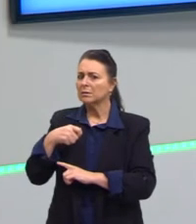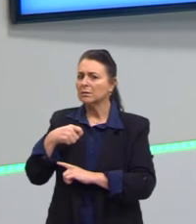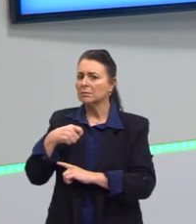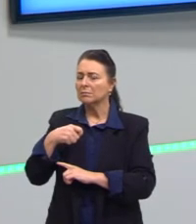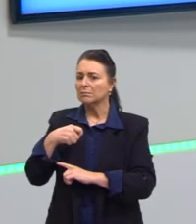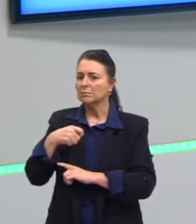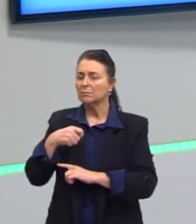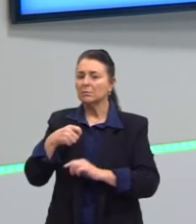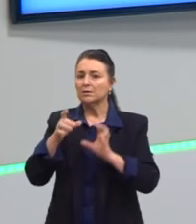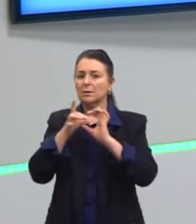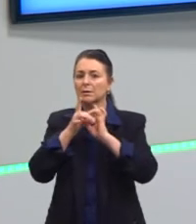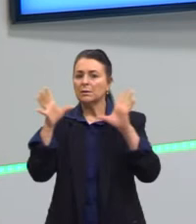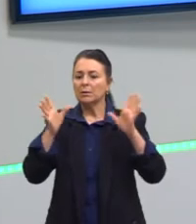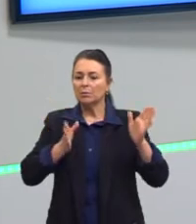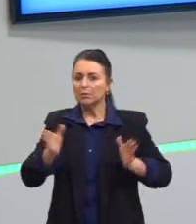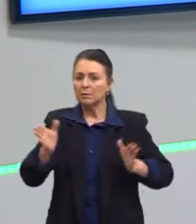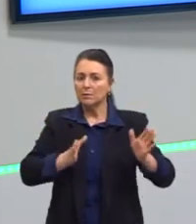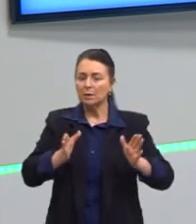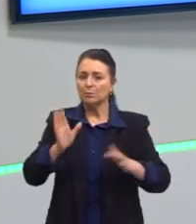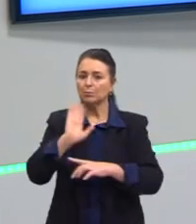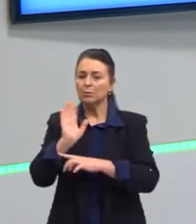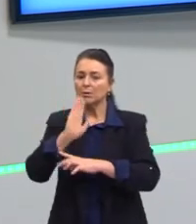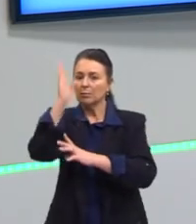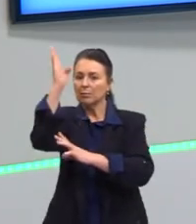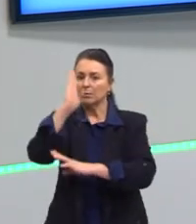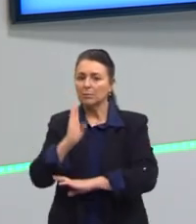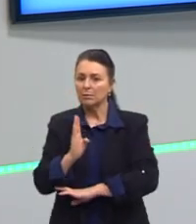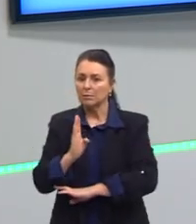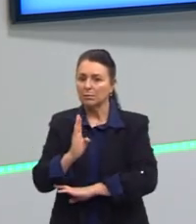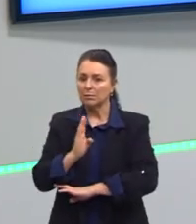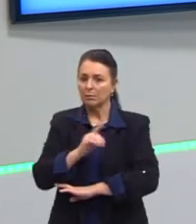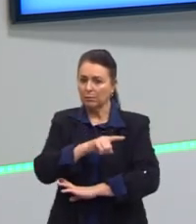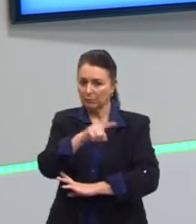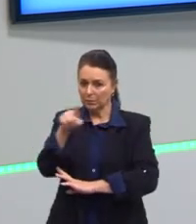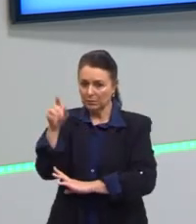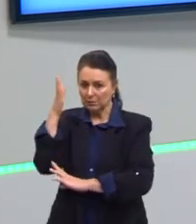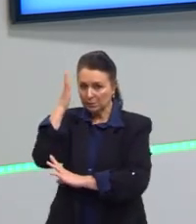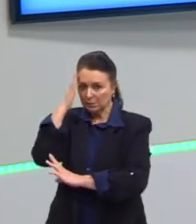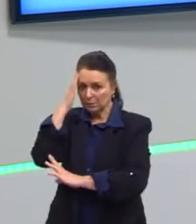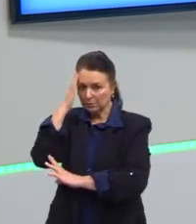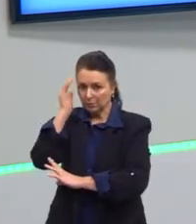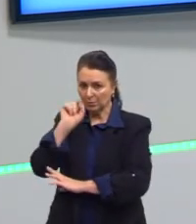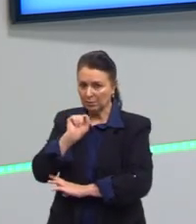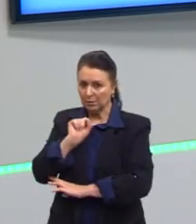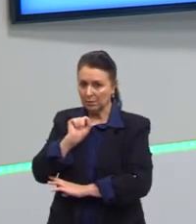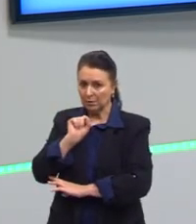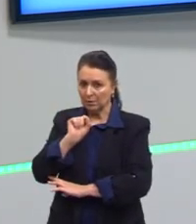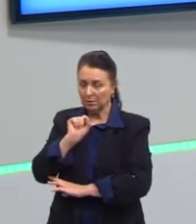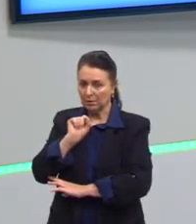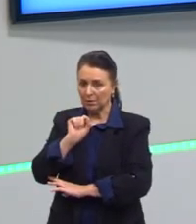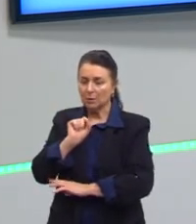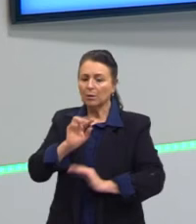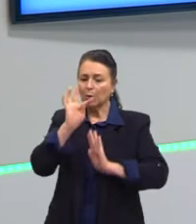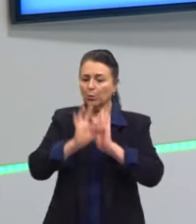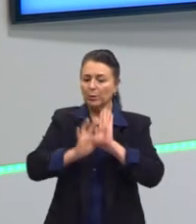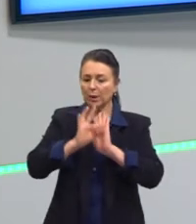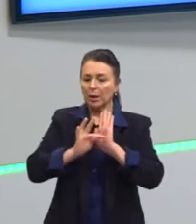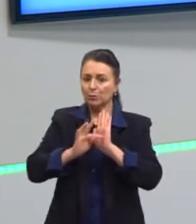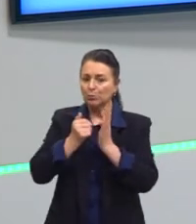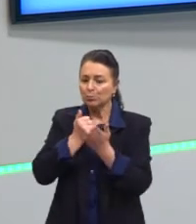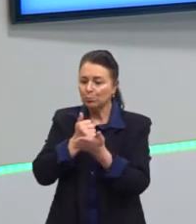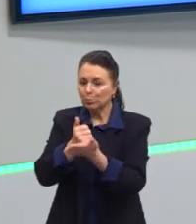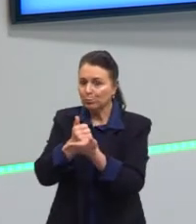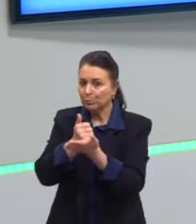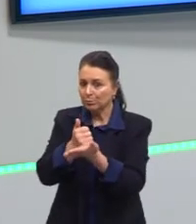democratização do acesso ao cinema no Brasil eu preciso saber o que que é o cinema não é Então o texto de apoio